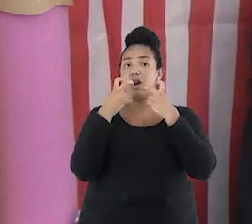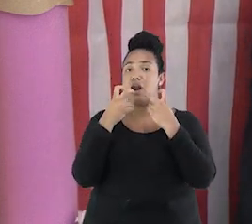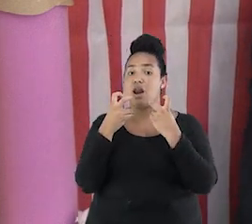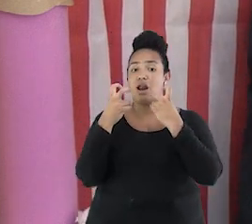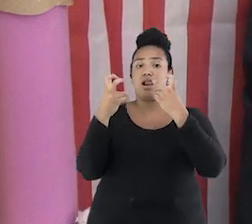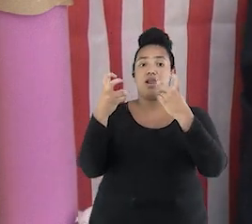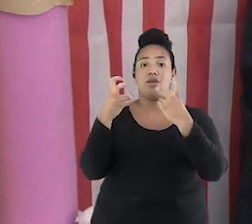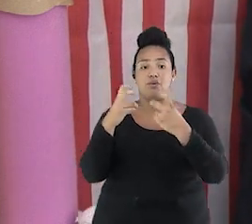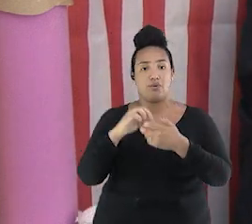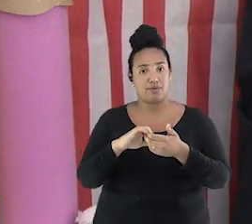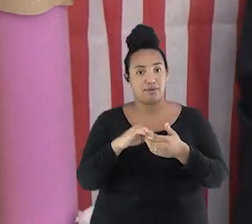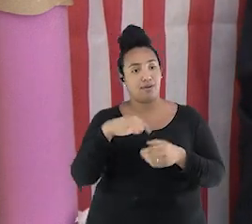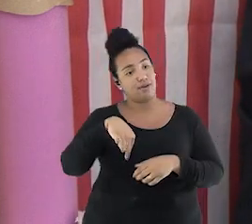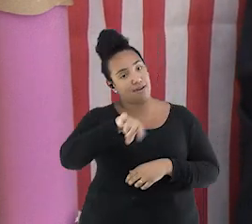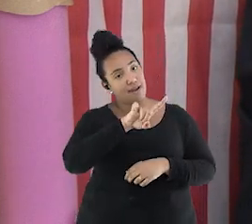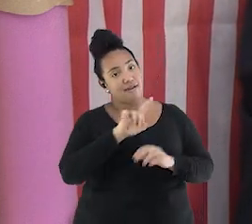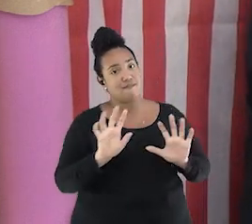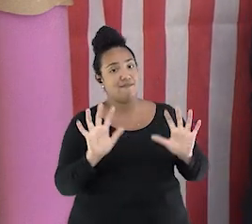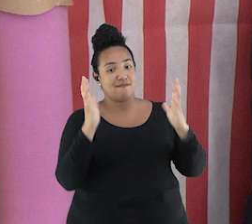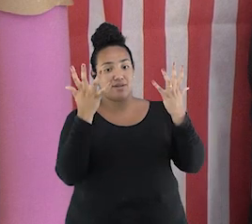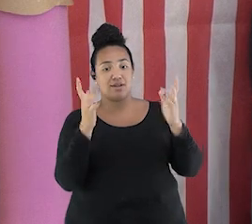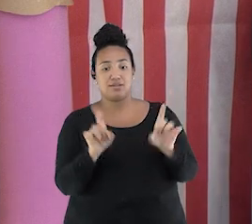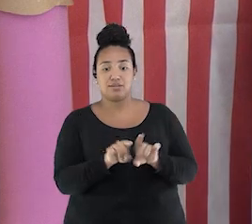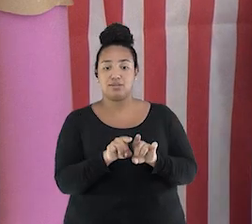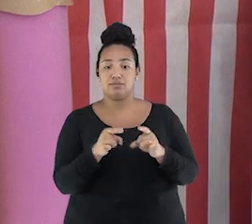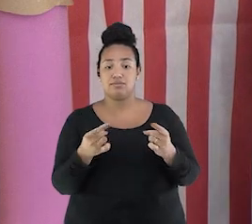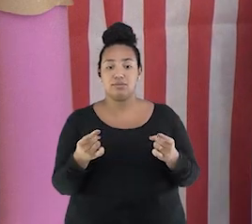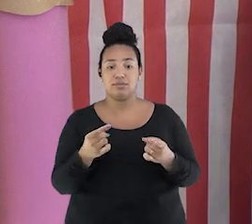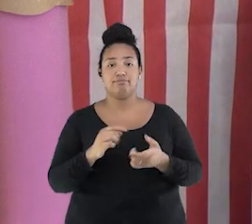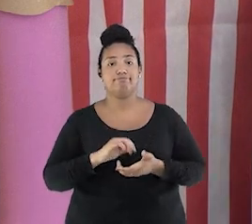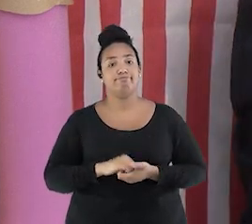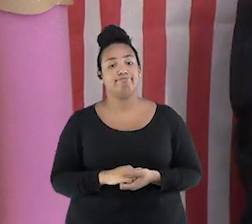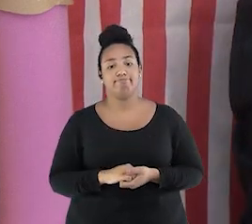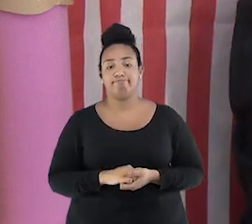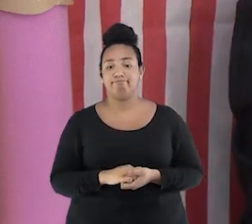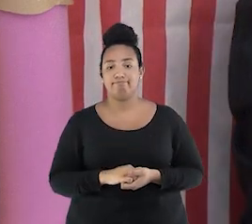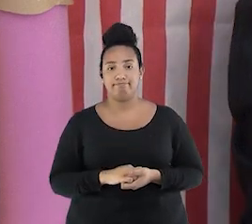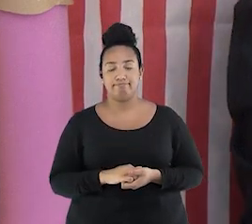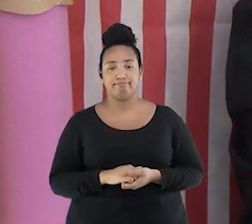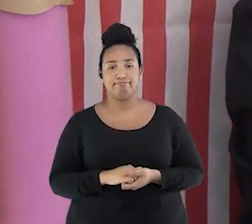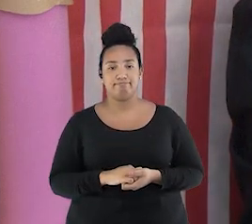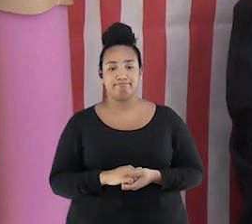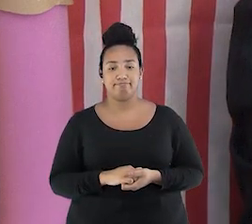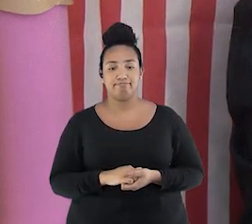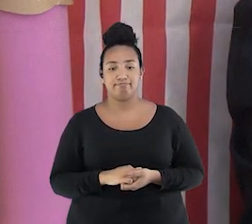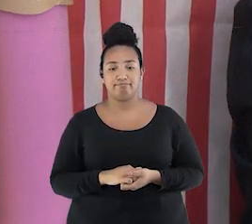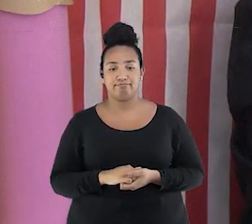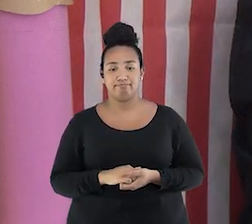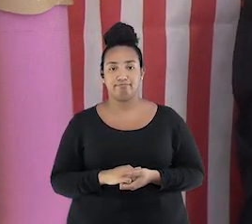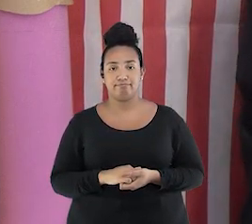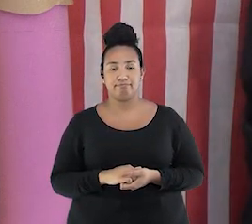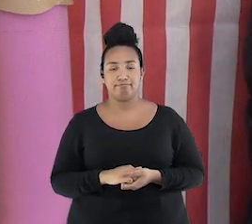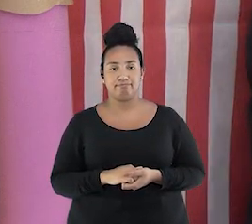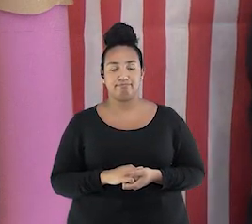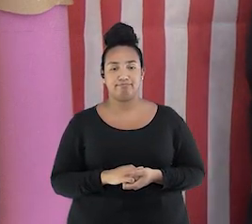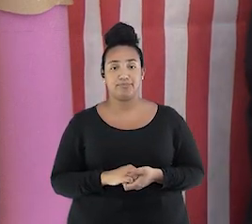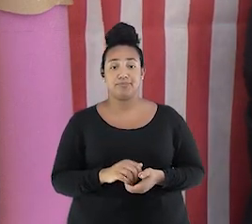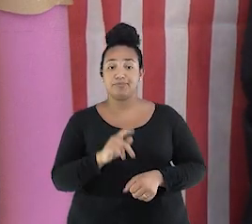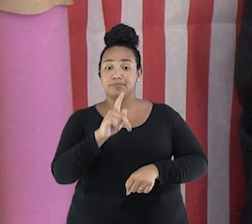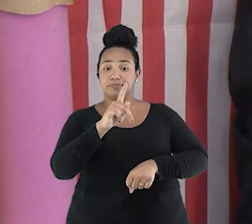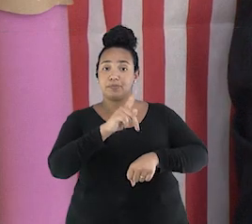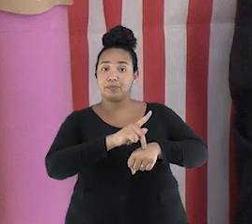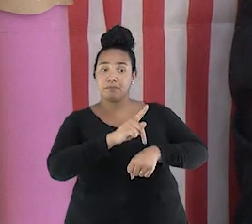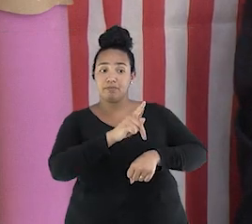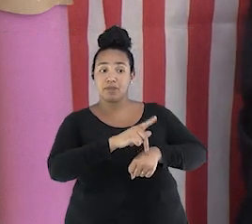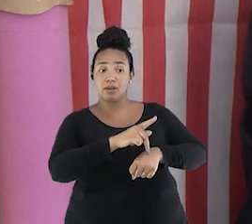que também ia para a festa. Aviso inútil. Pedra no caminho! Gritou